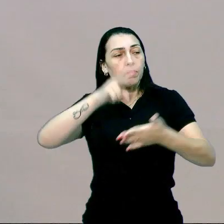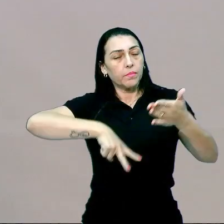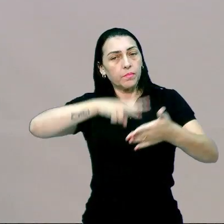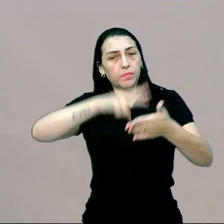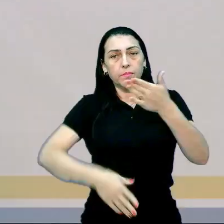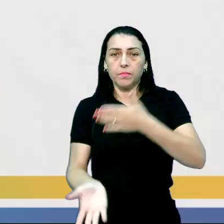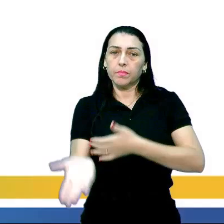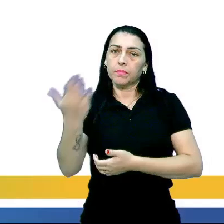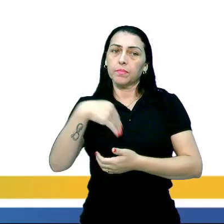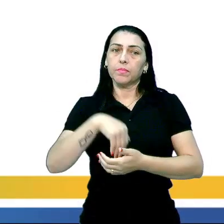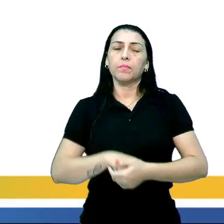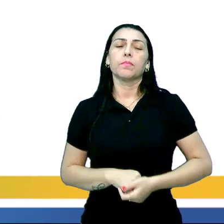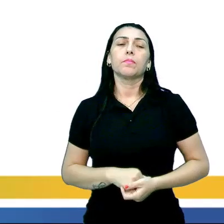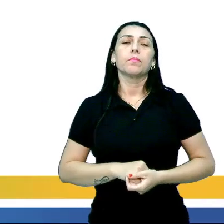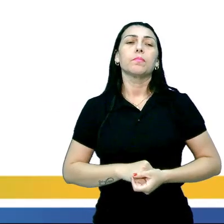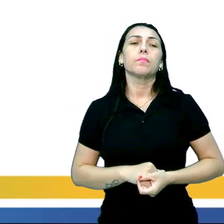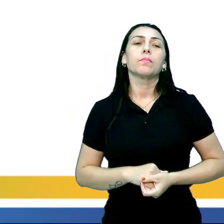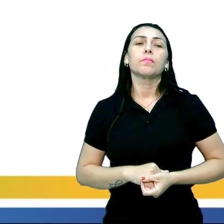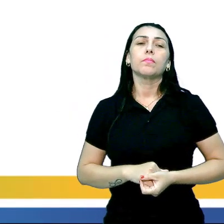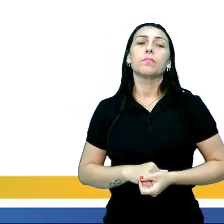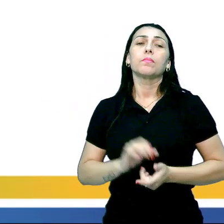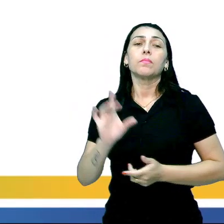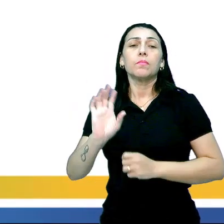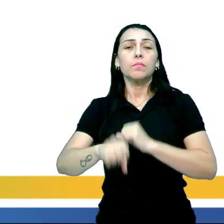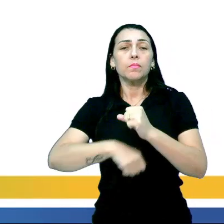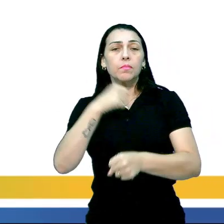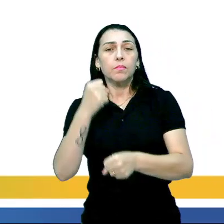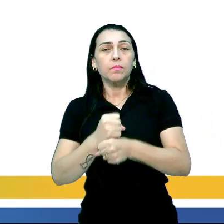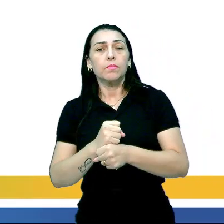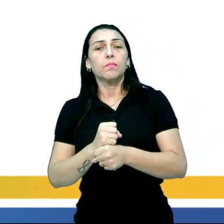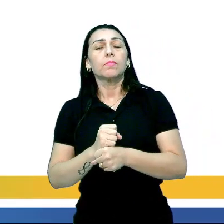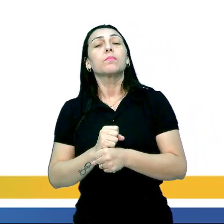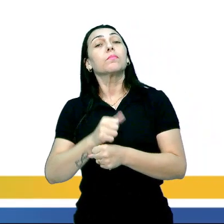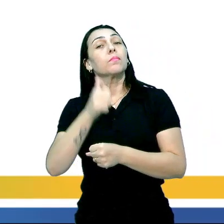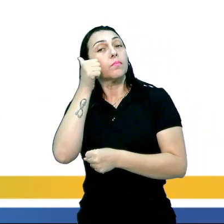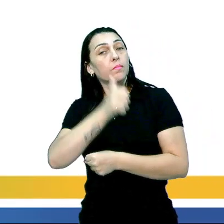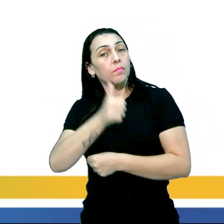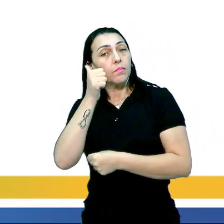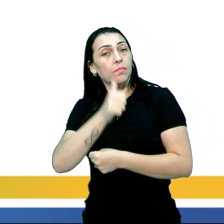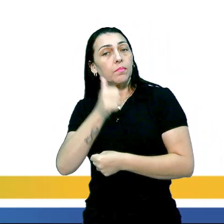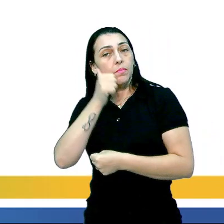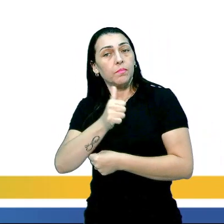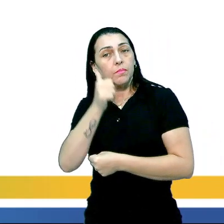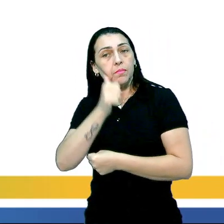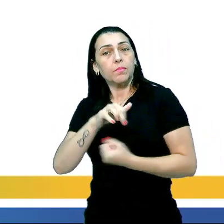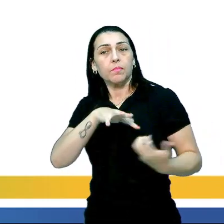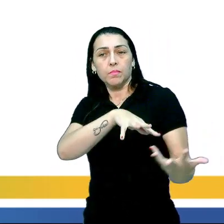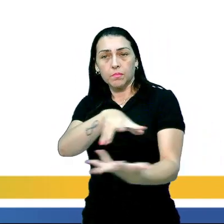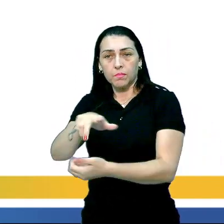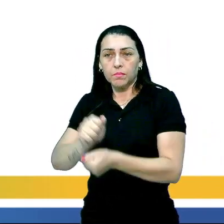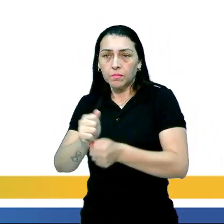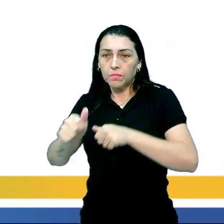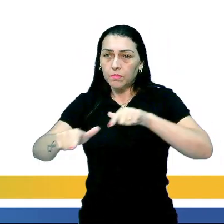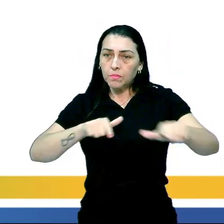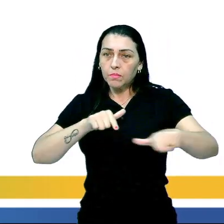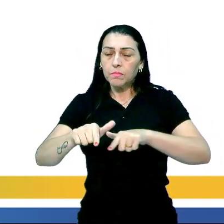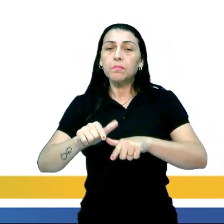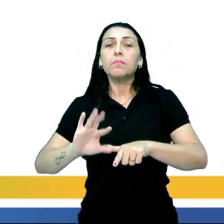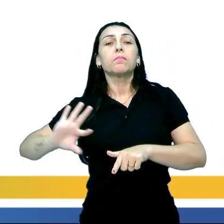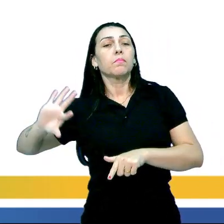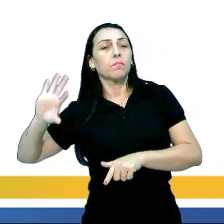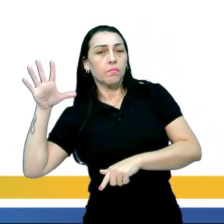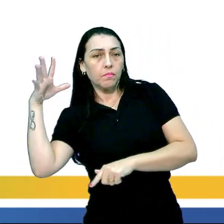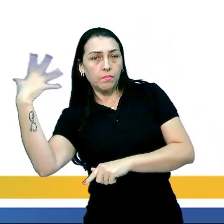atentamente a leitura. Vamos lá? Nas últimas décadas, uma acentuada feminização no mundo